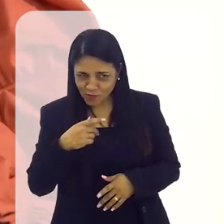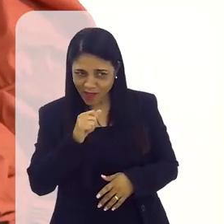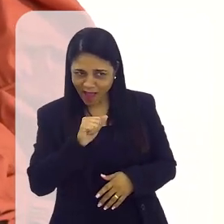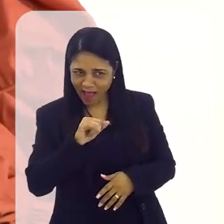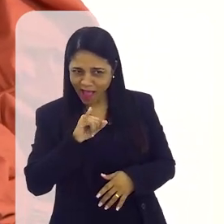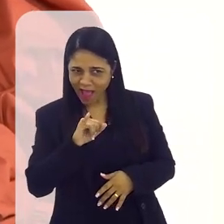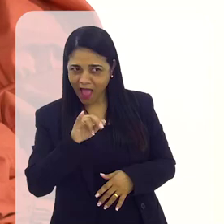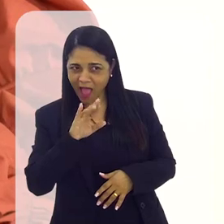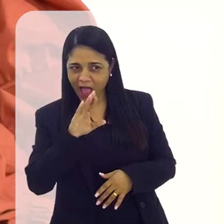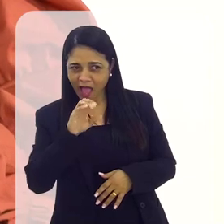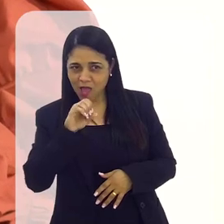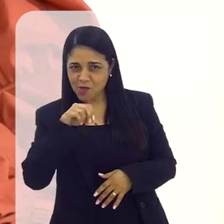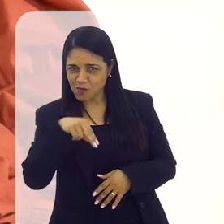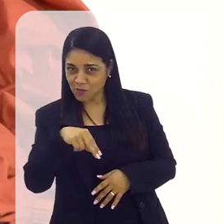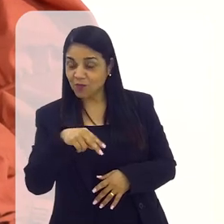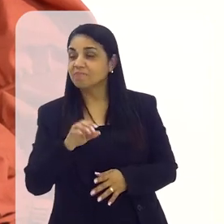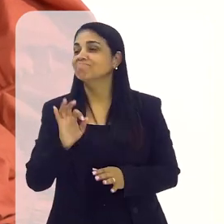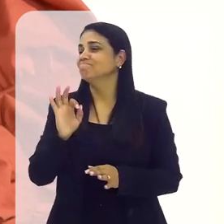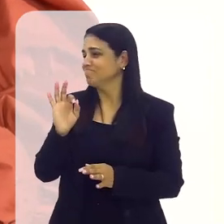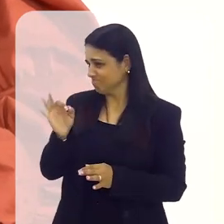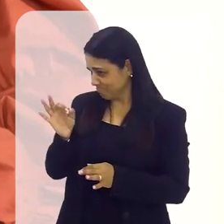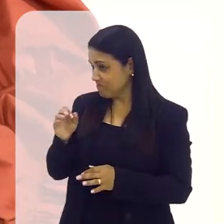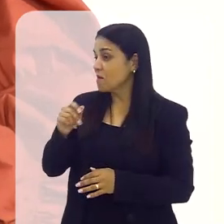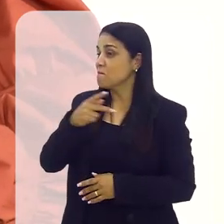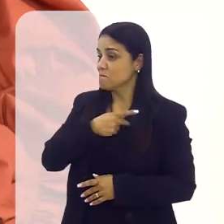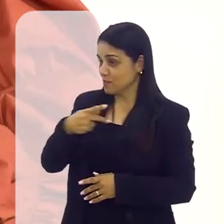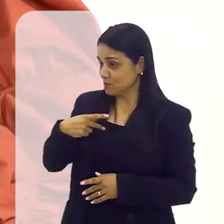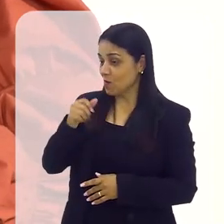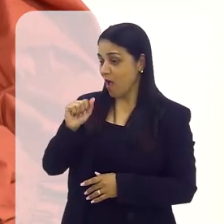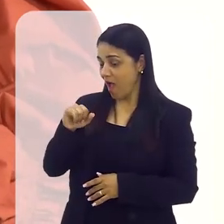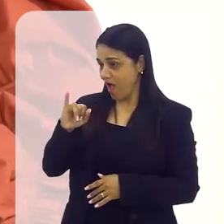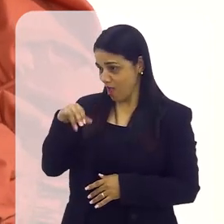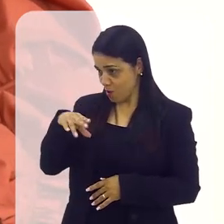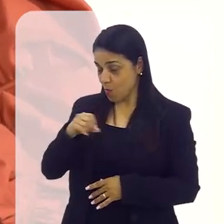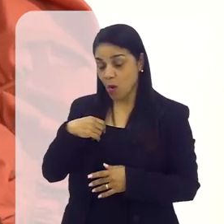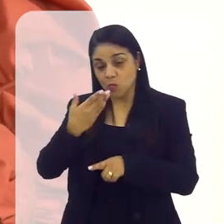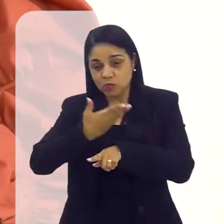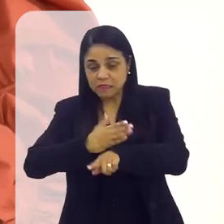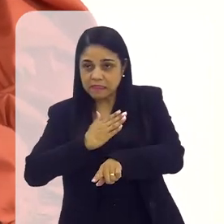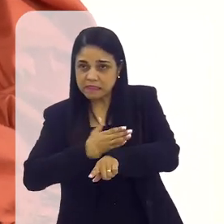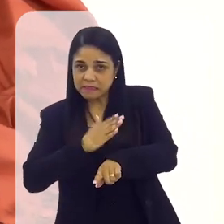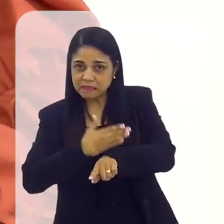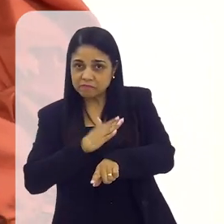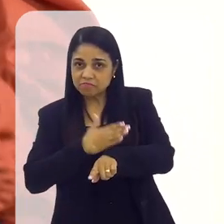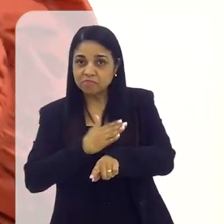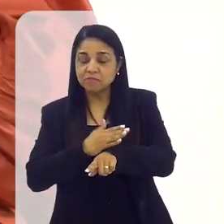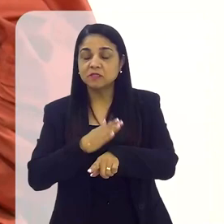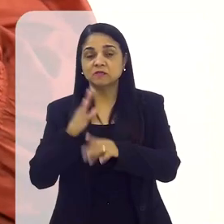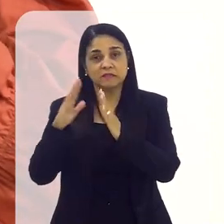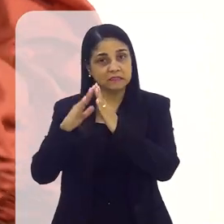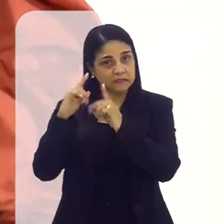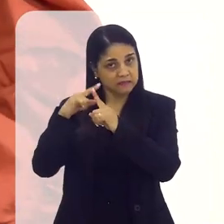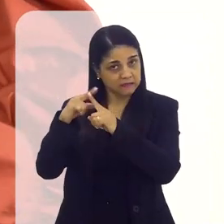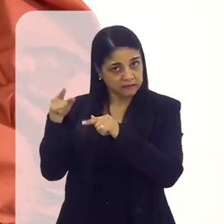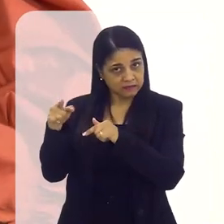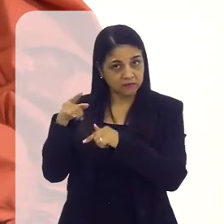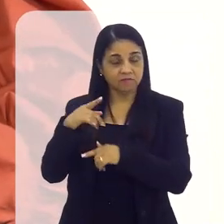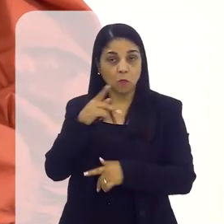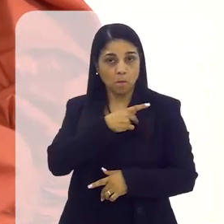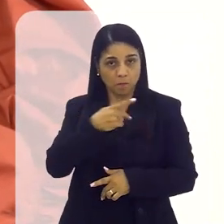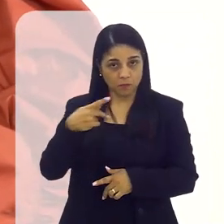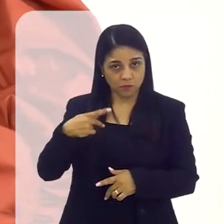Pastoraio. Eu fiz um treinamento com o pastoraio, e onde esse treinamento nós